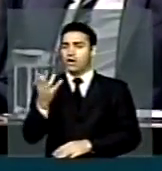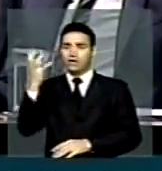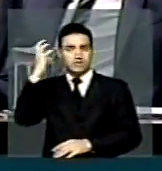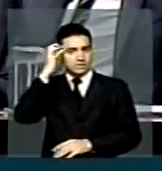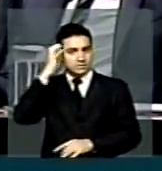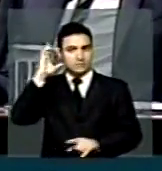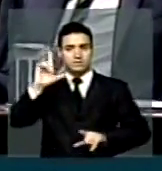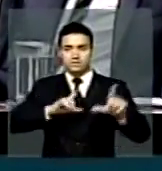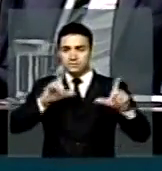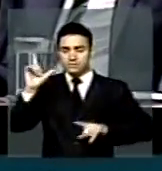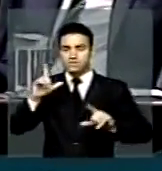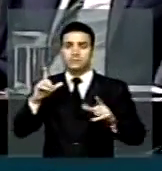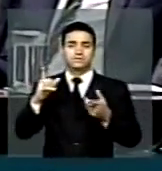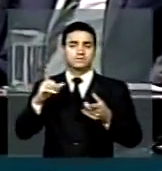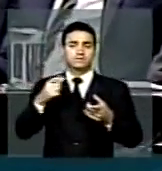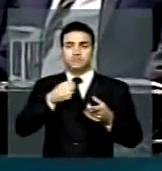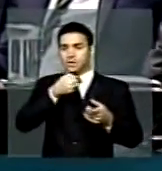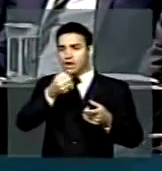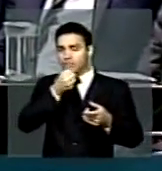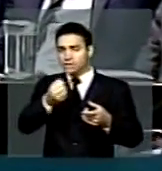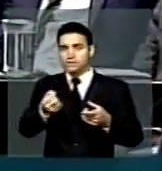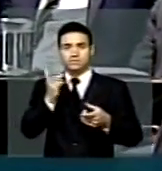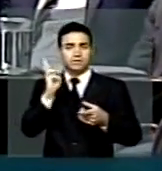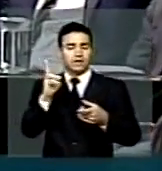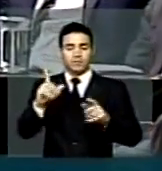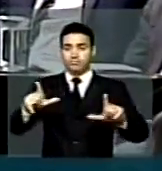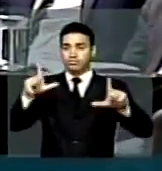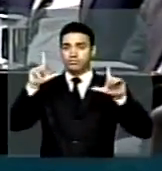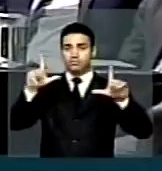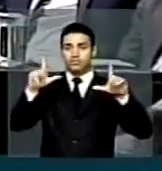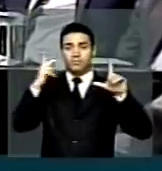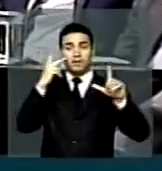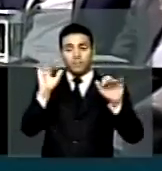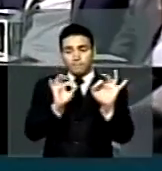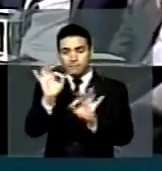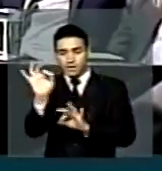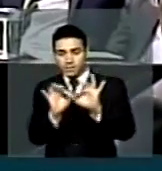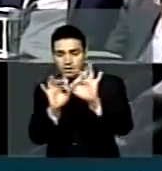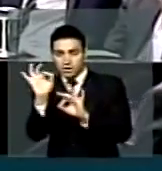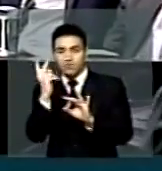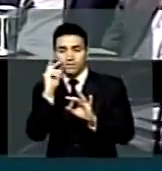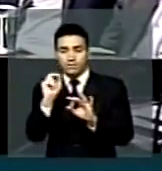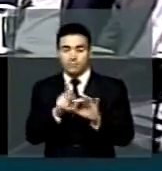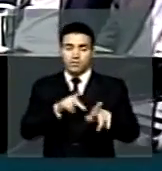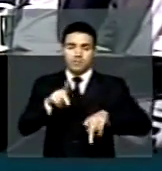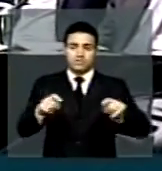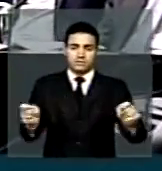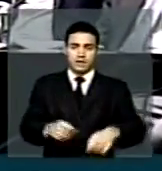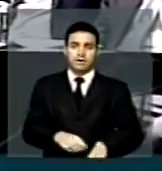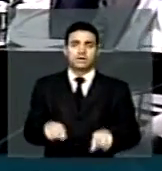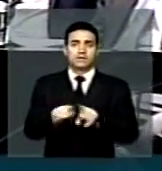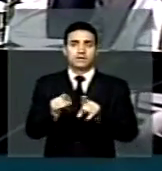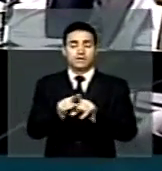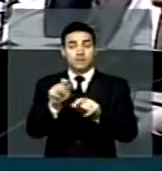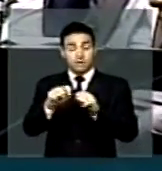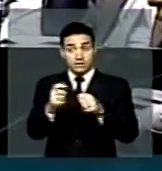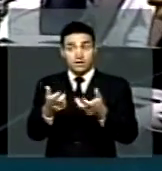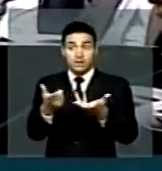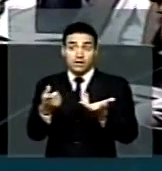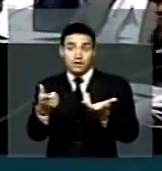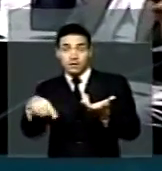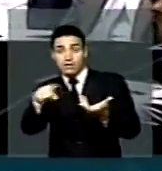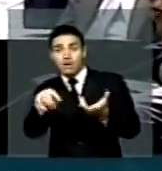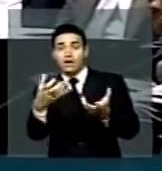rádio, com a imprensa do meu país, para preparar um caminho para que a população também fosse